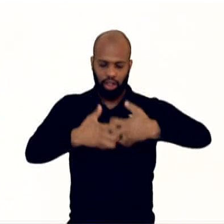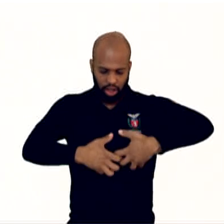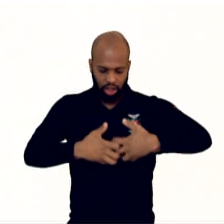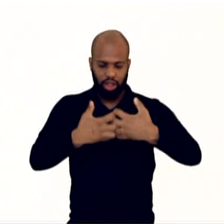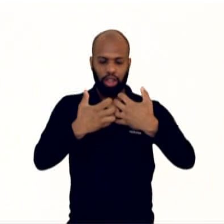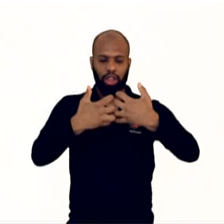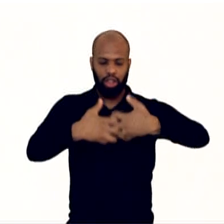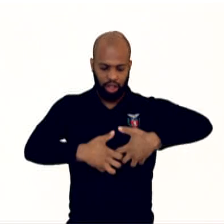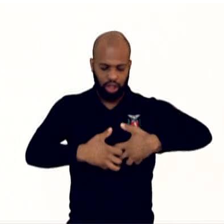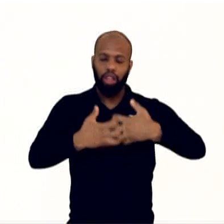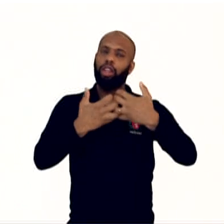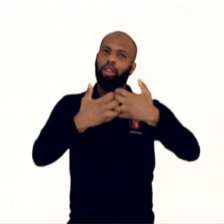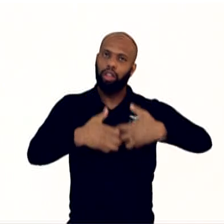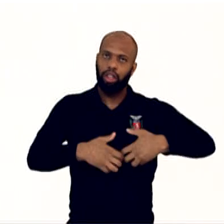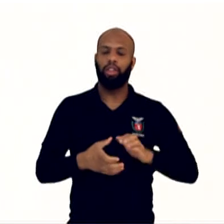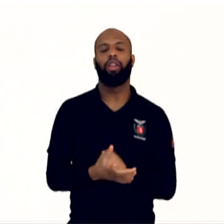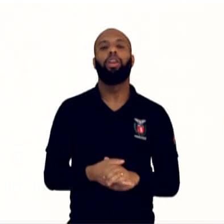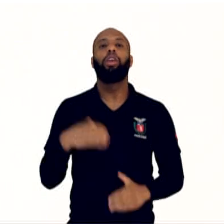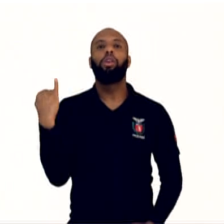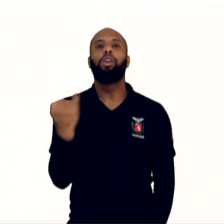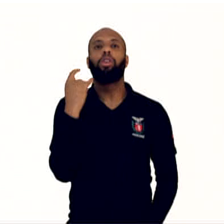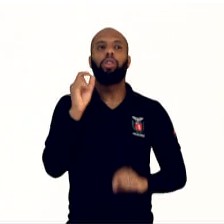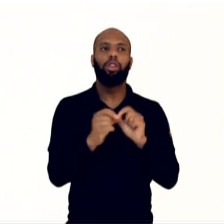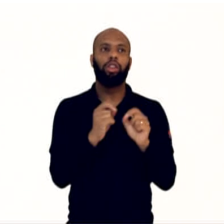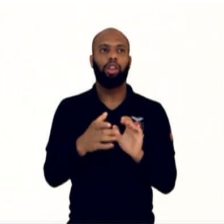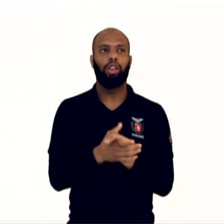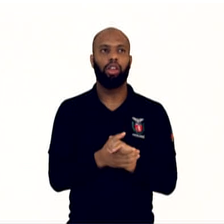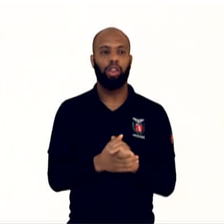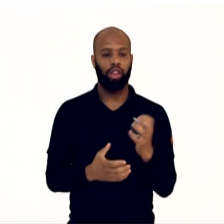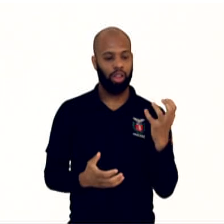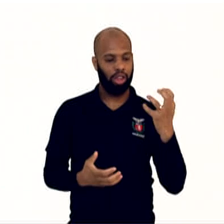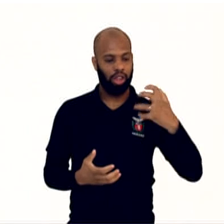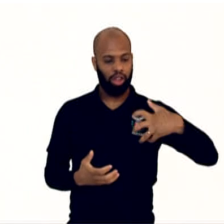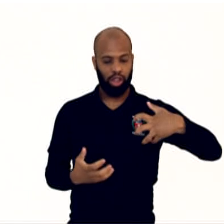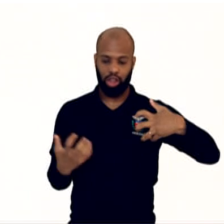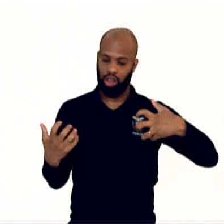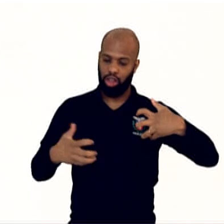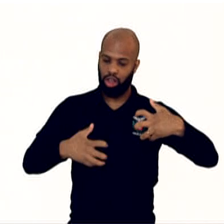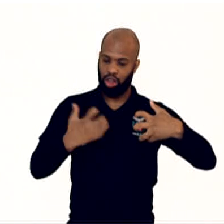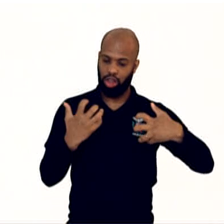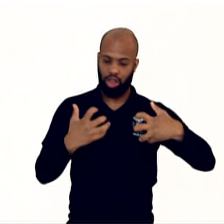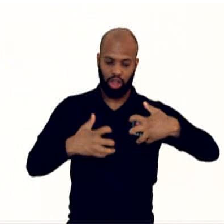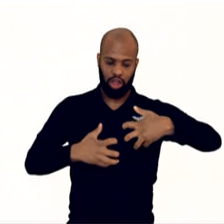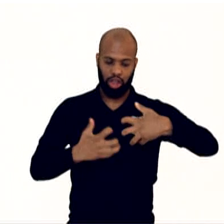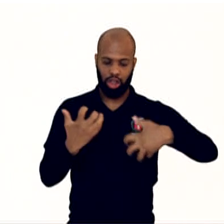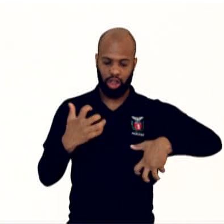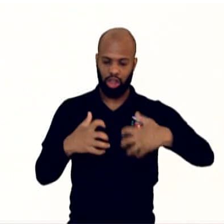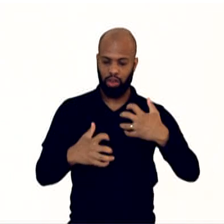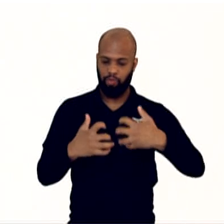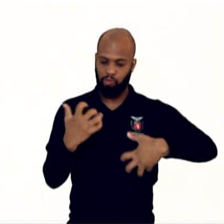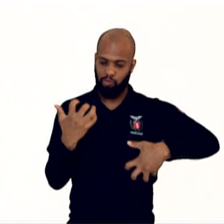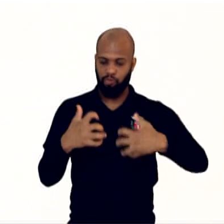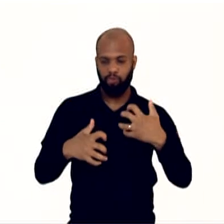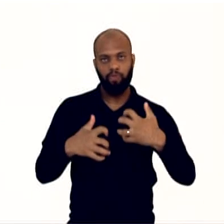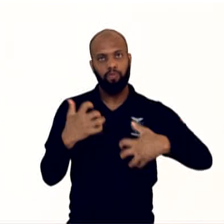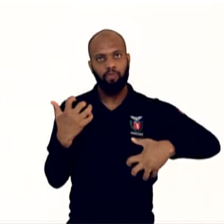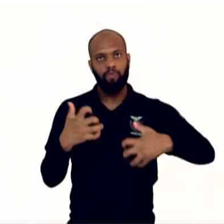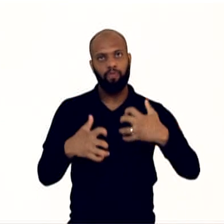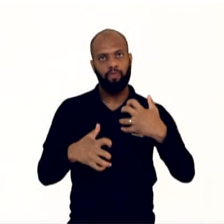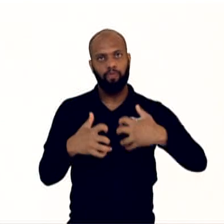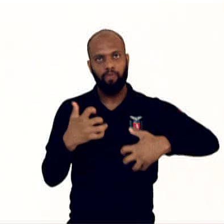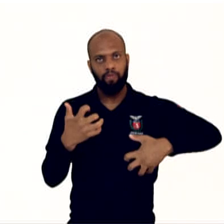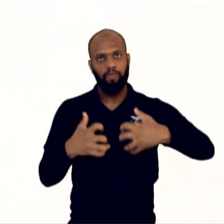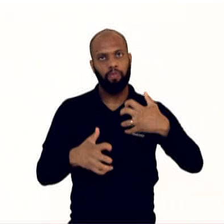Importante. A engrenagem movimenta a engrenagem vizinha. Óbvio, né? Outra coisa importante,